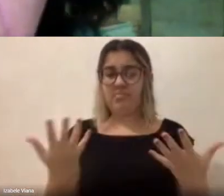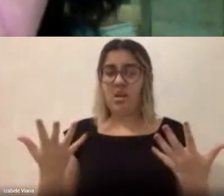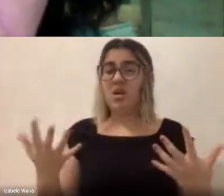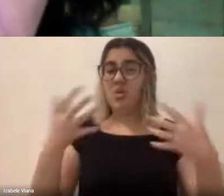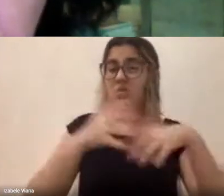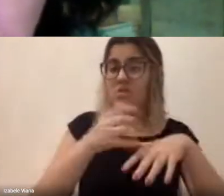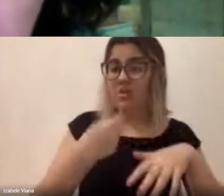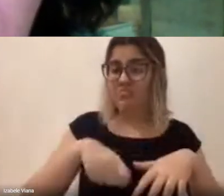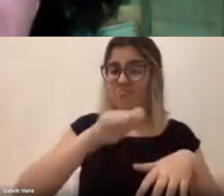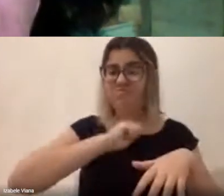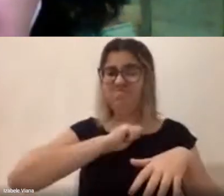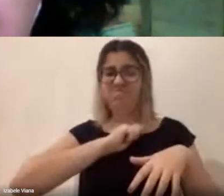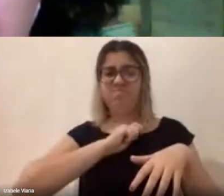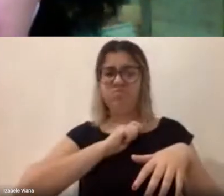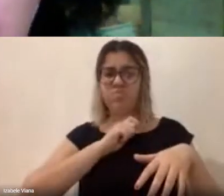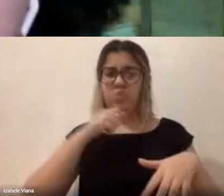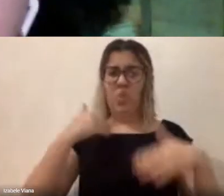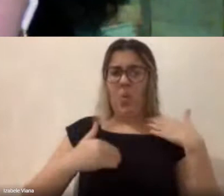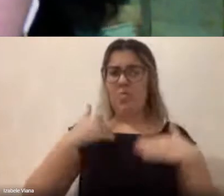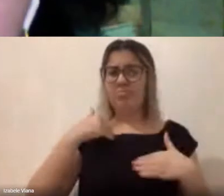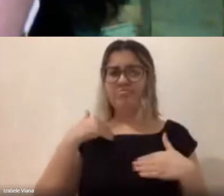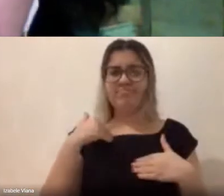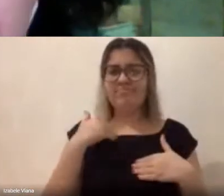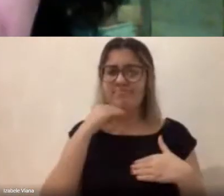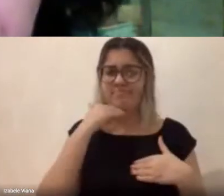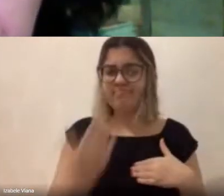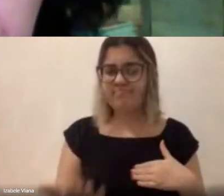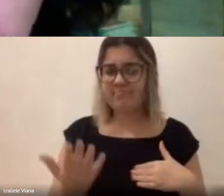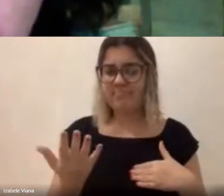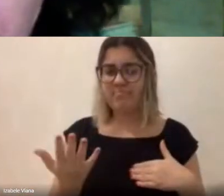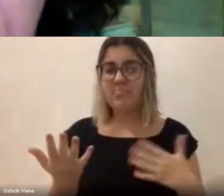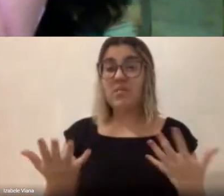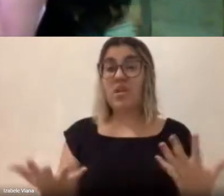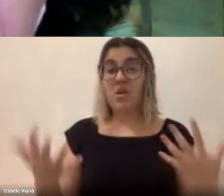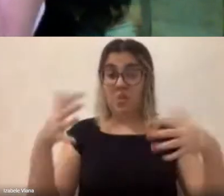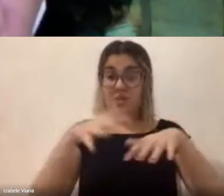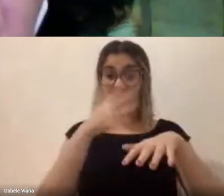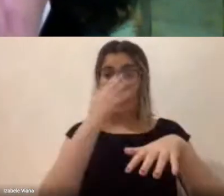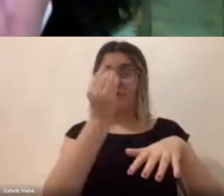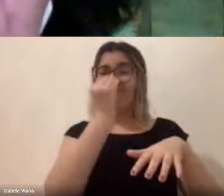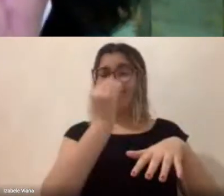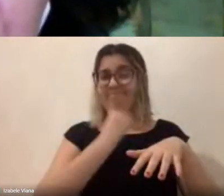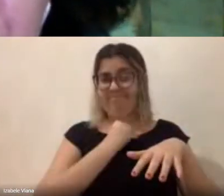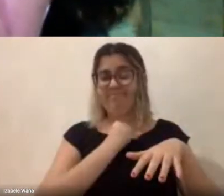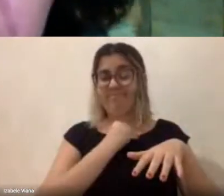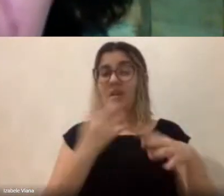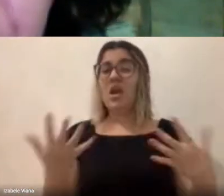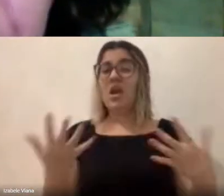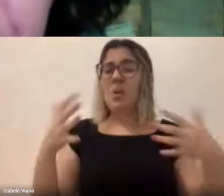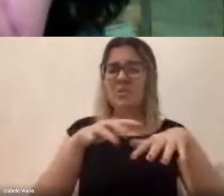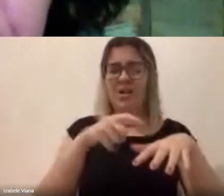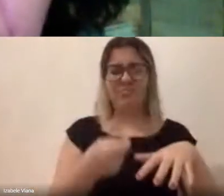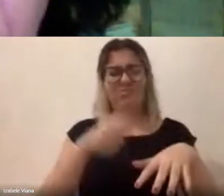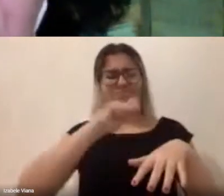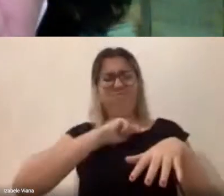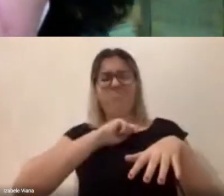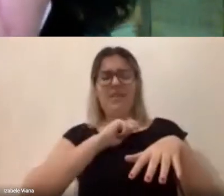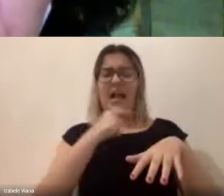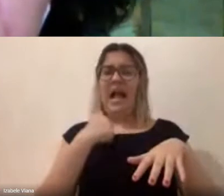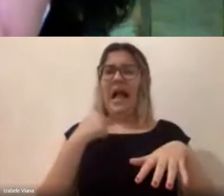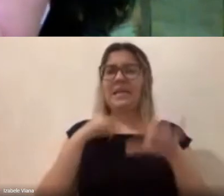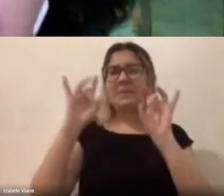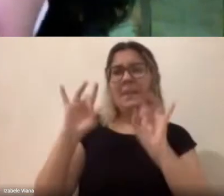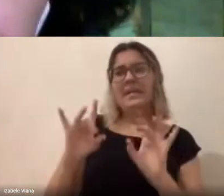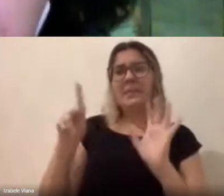desincorporar. A inclusão quer te ignorar. A inclusão quer te especificar. A